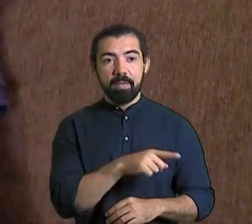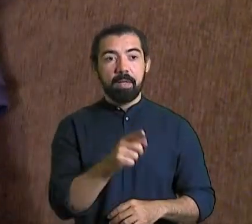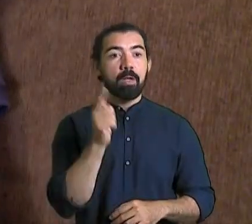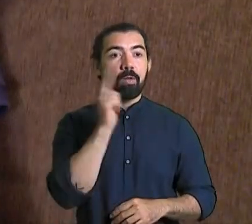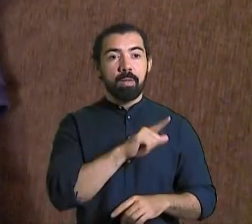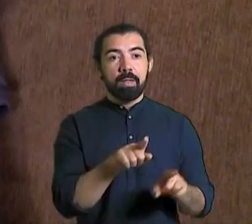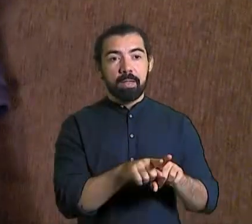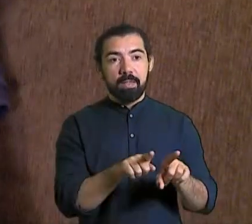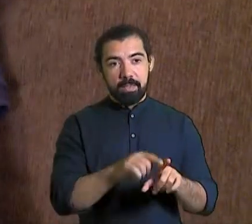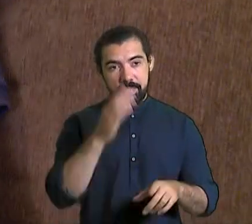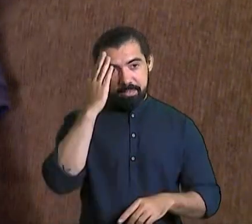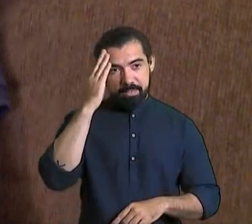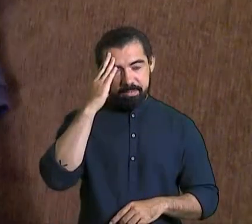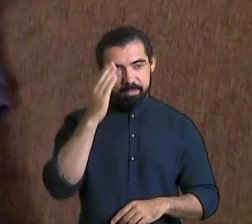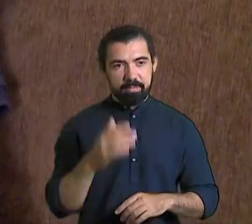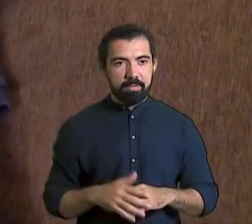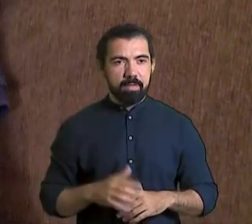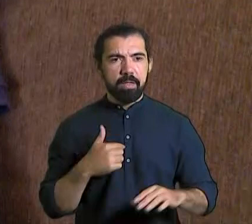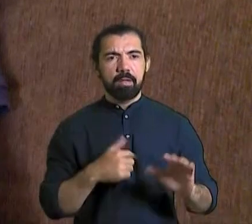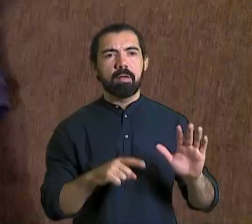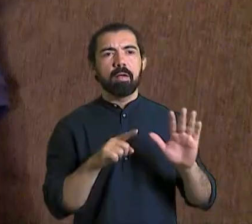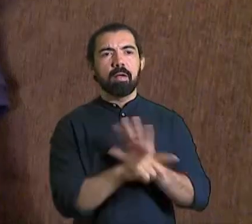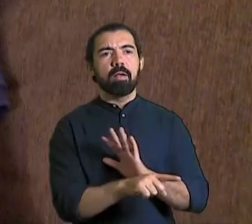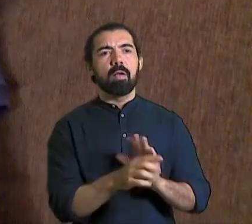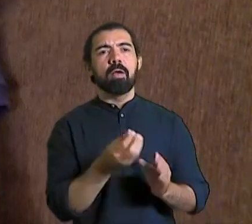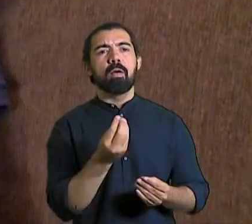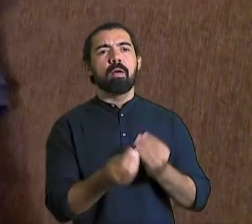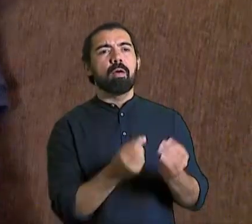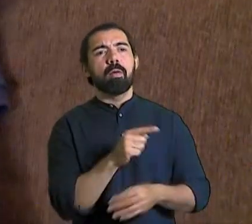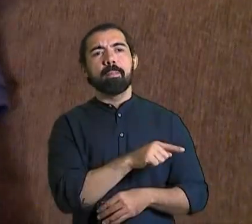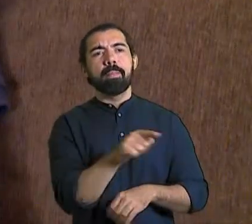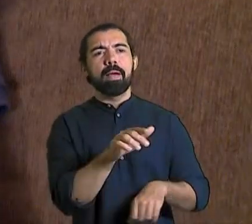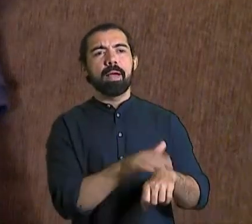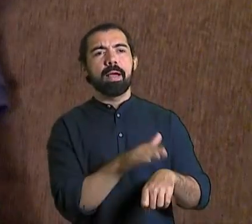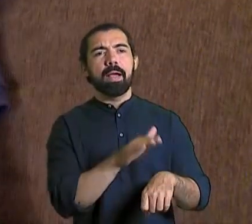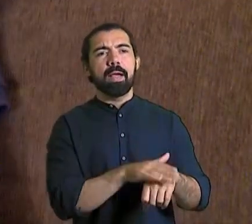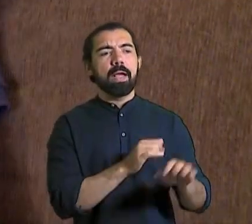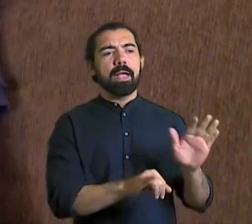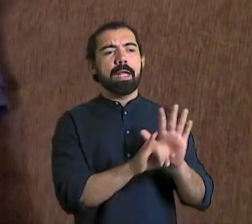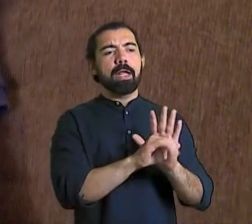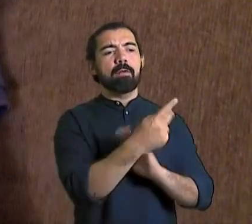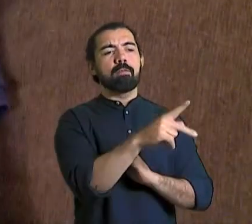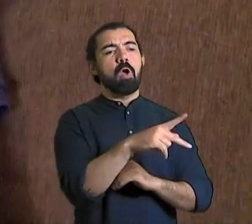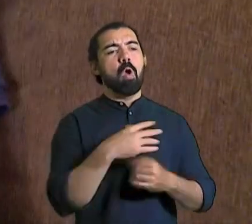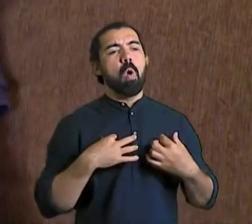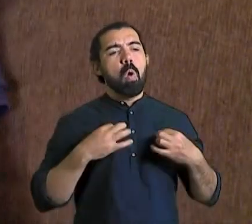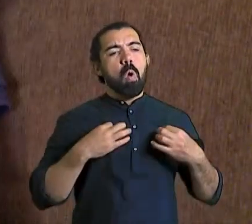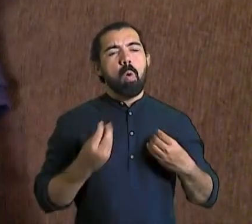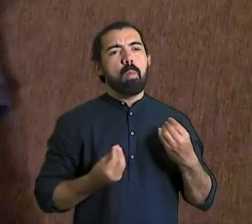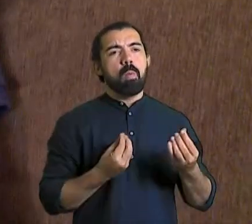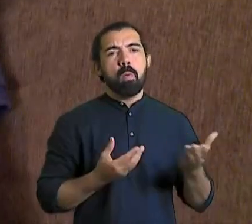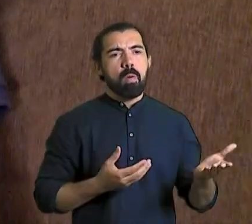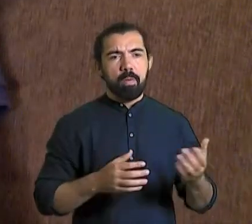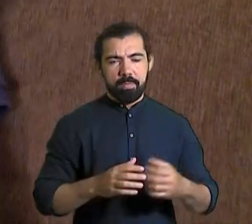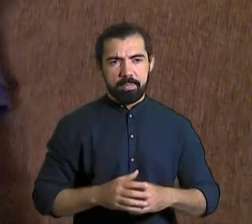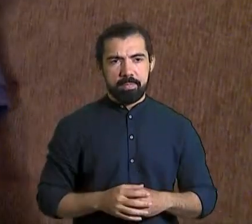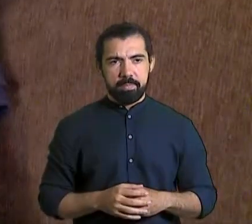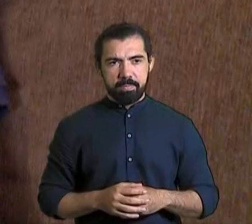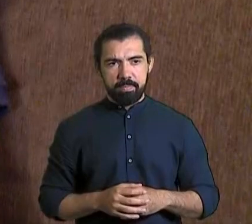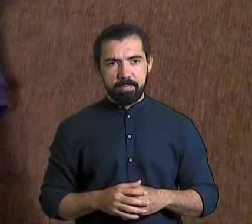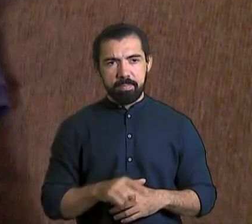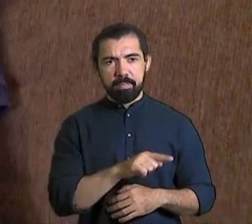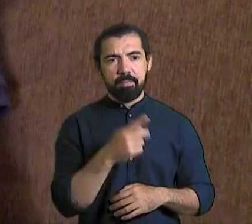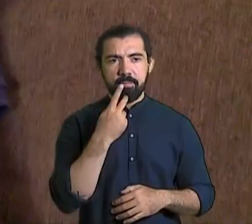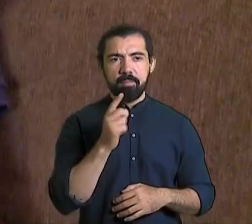venham entender. Eu pergunto para elas como é que elas identificam a roupa delas, né? E aí elas